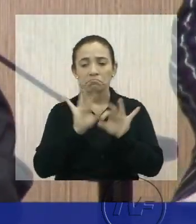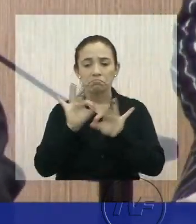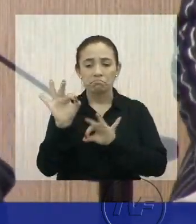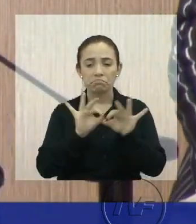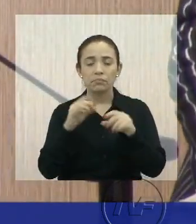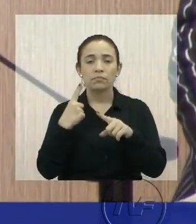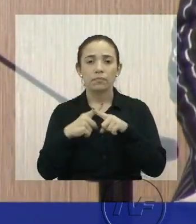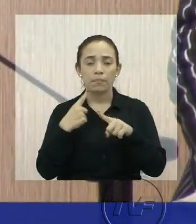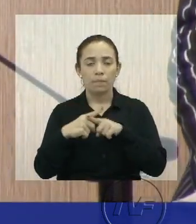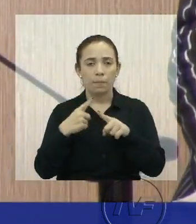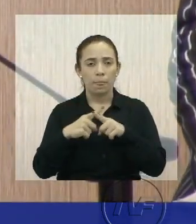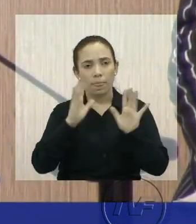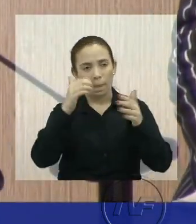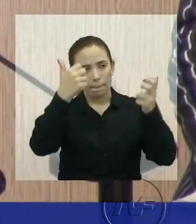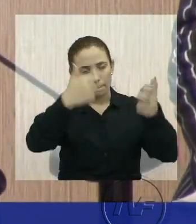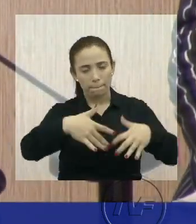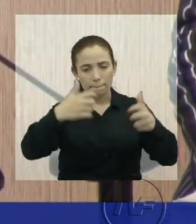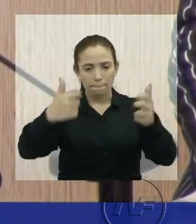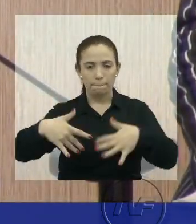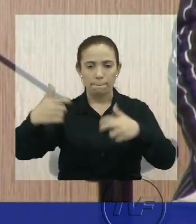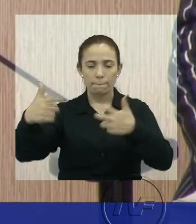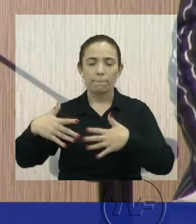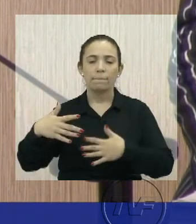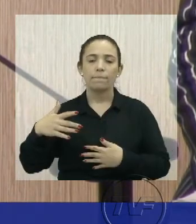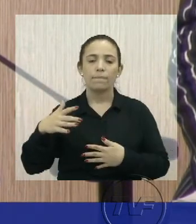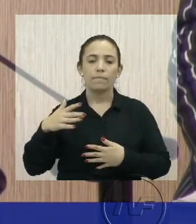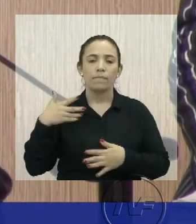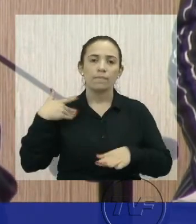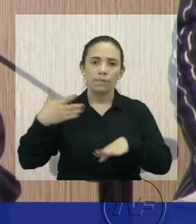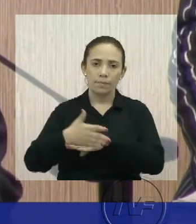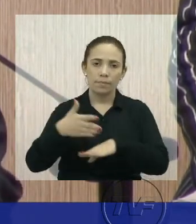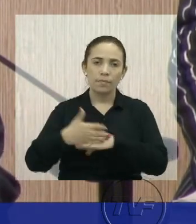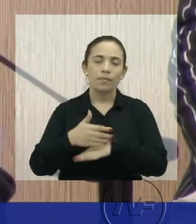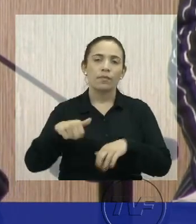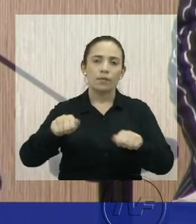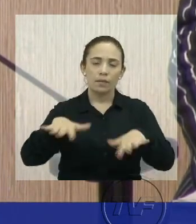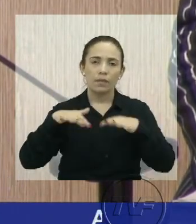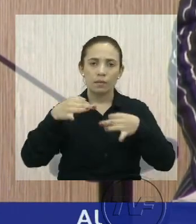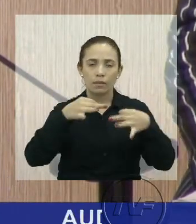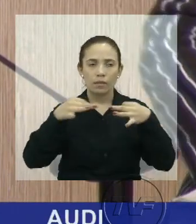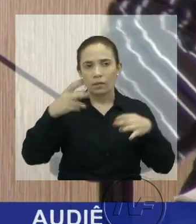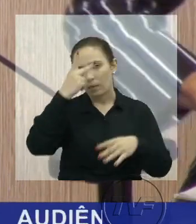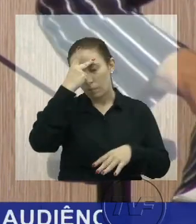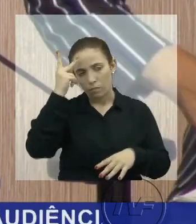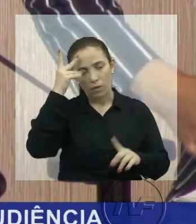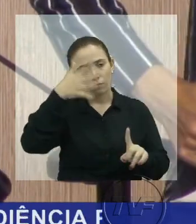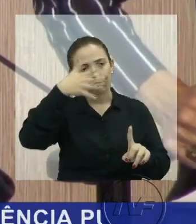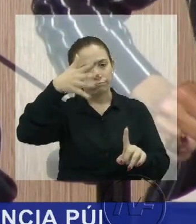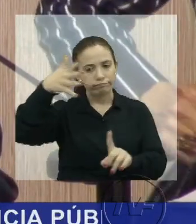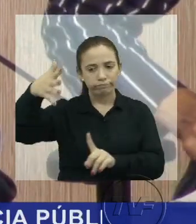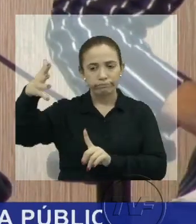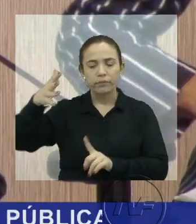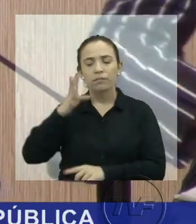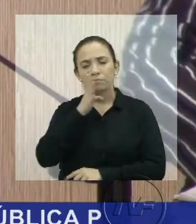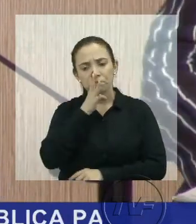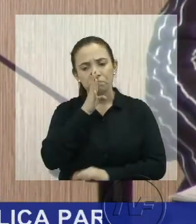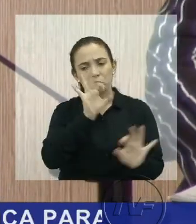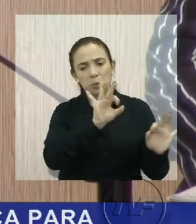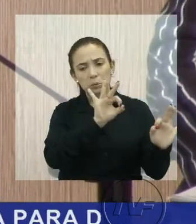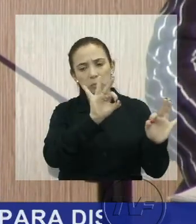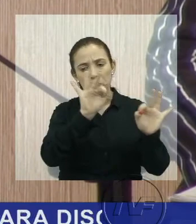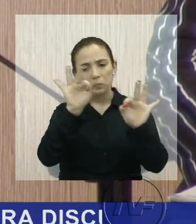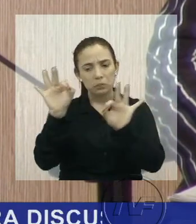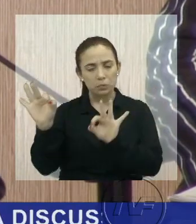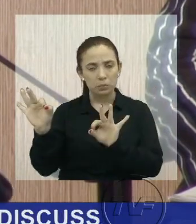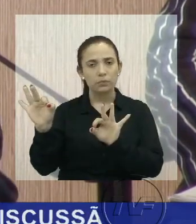como nós ouvimos, comparecemos a todas as audiências até agora, escutamos o pronunciamento das pessoas e a audiência